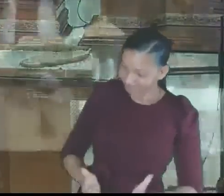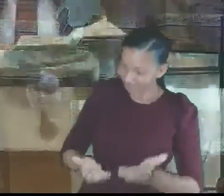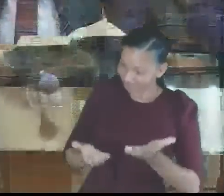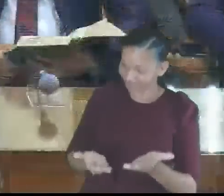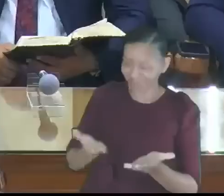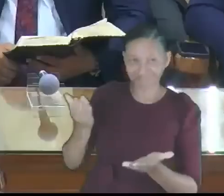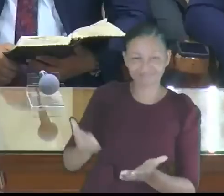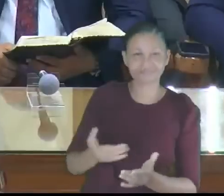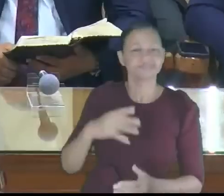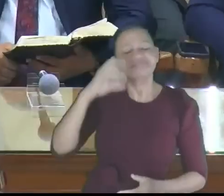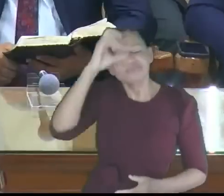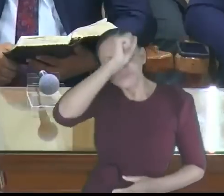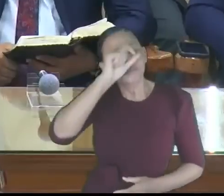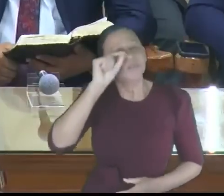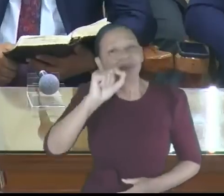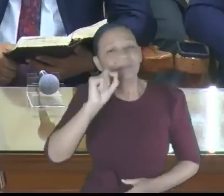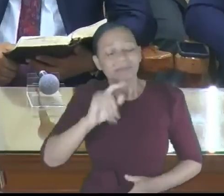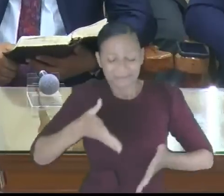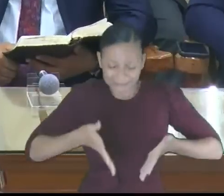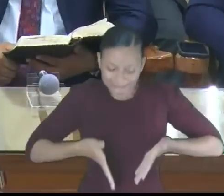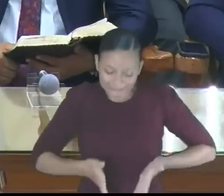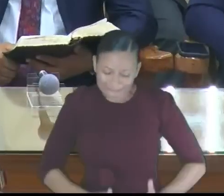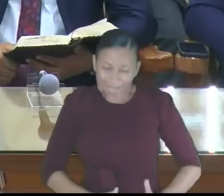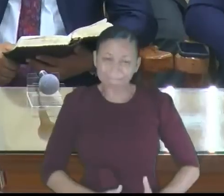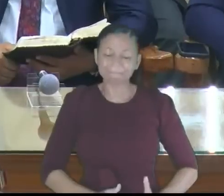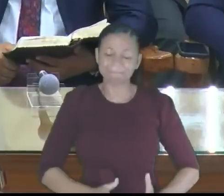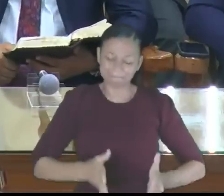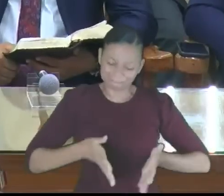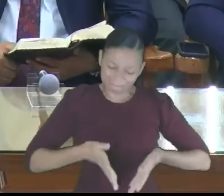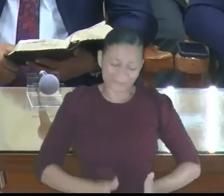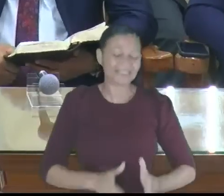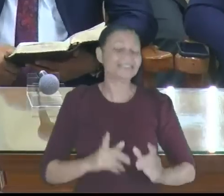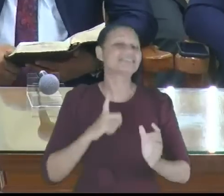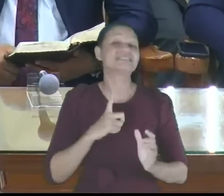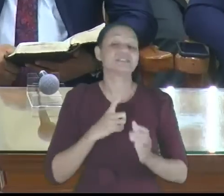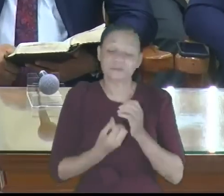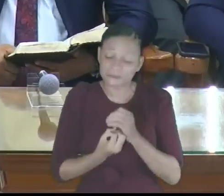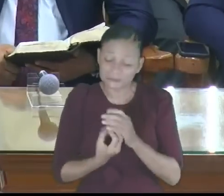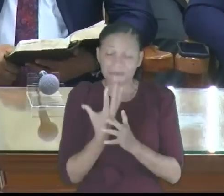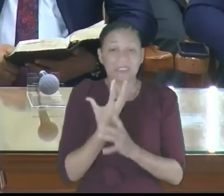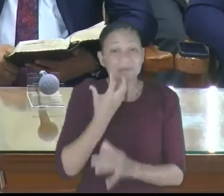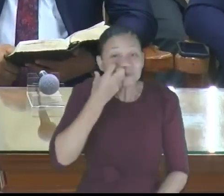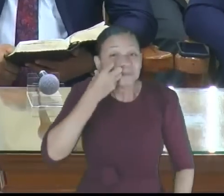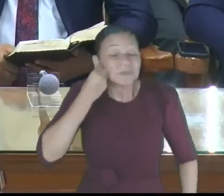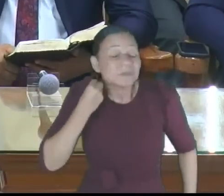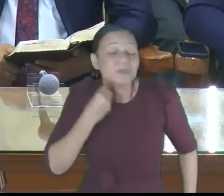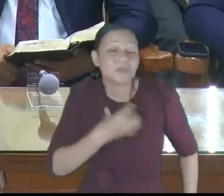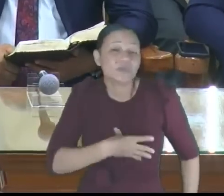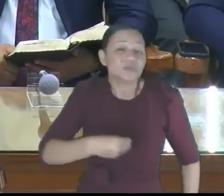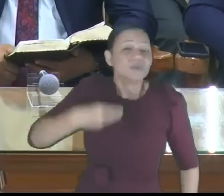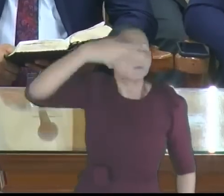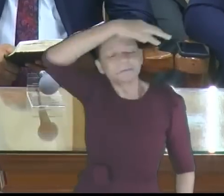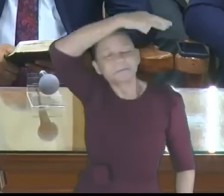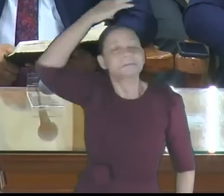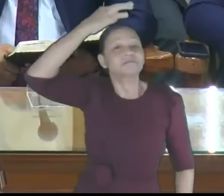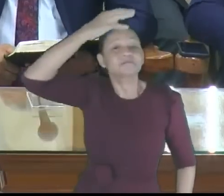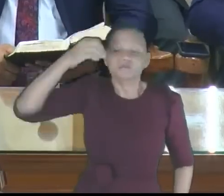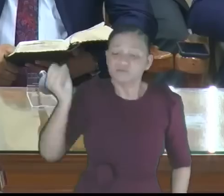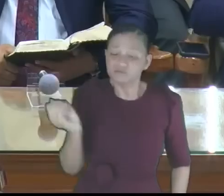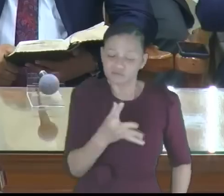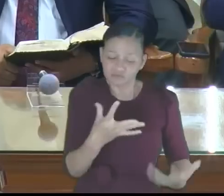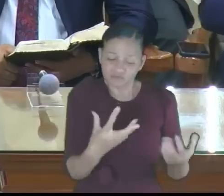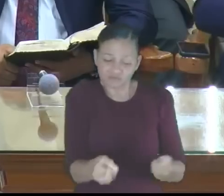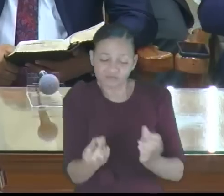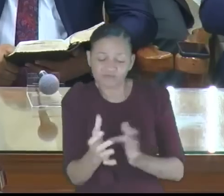dar luz, para gerar filhos espirituais, para gerar novos convertidos,